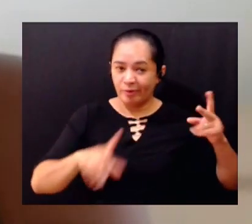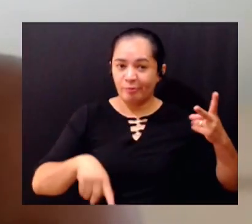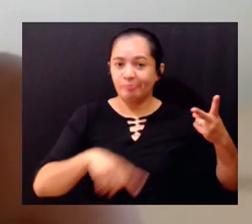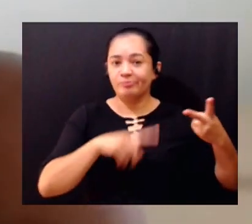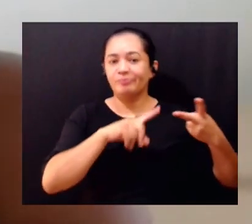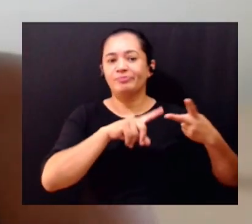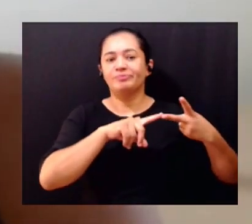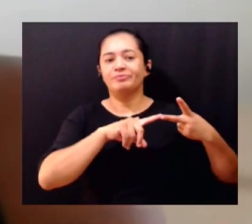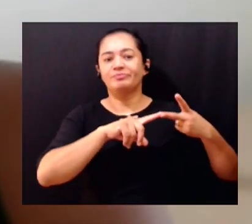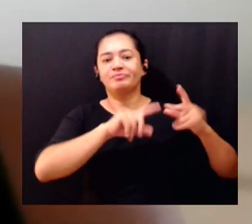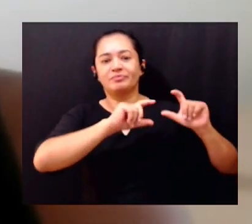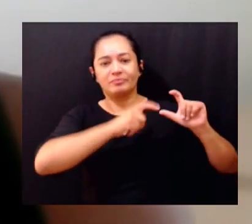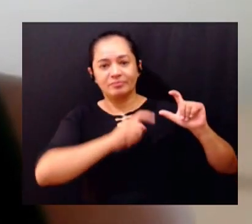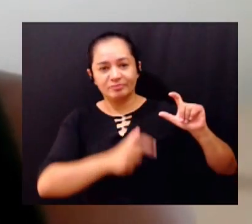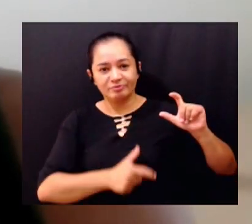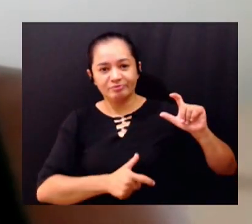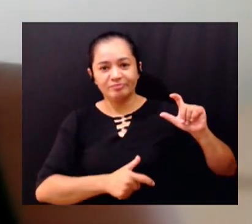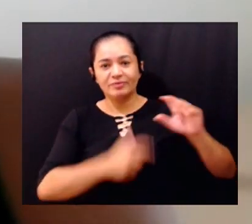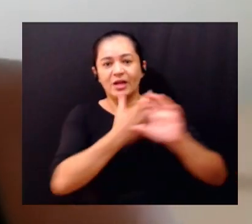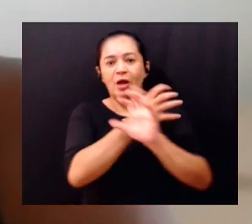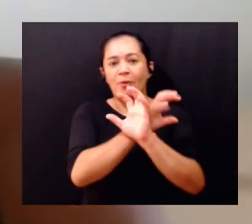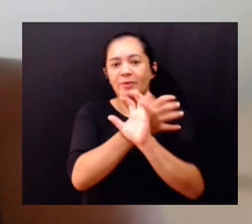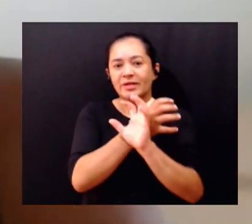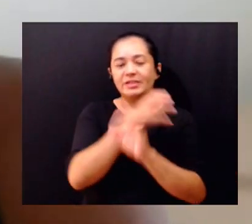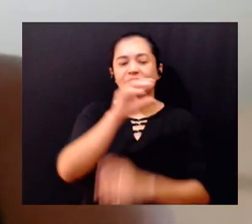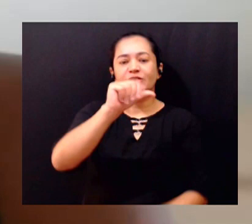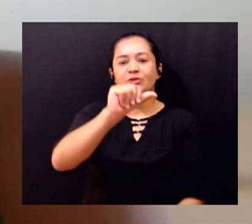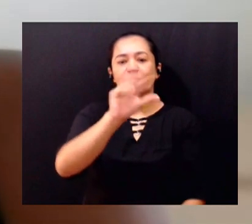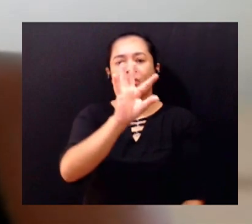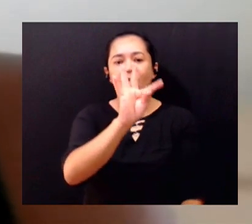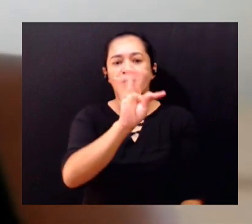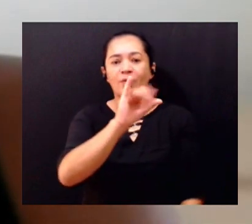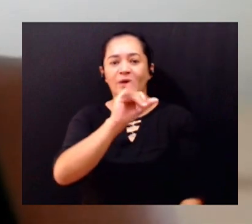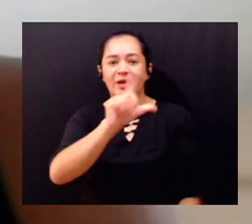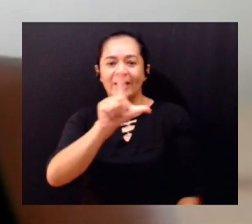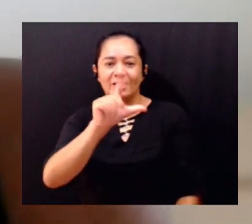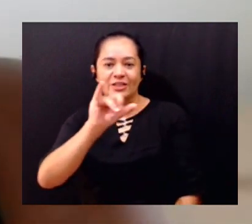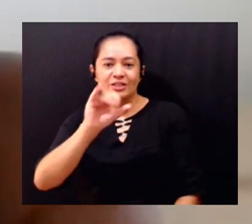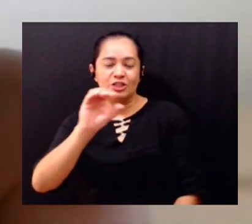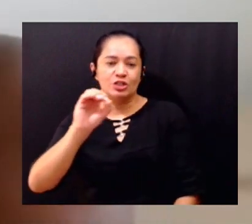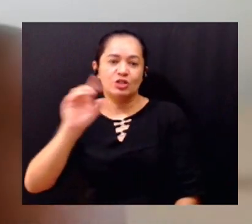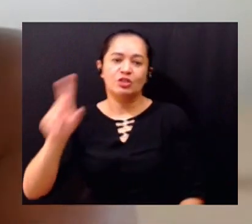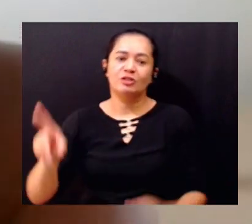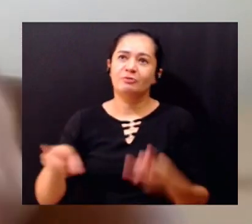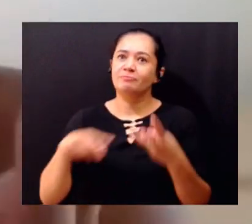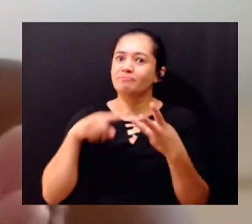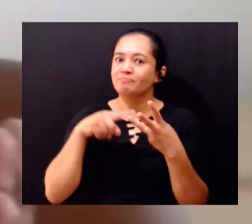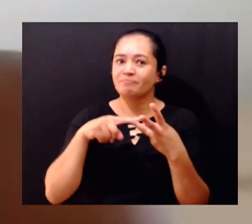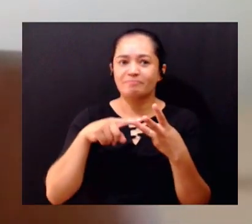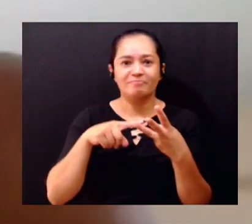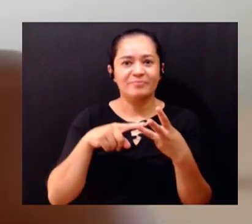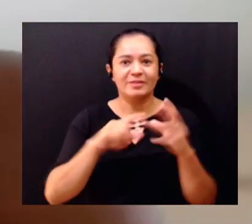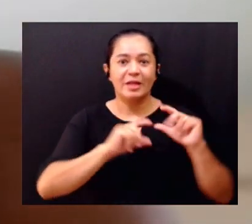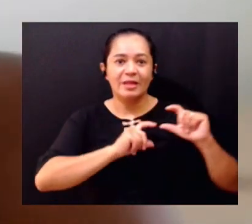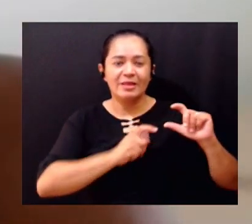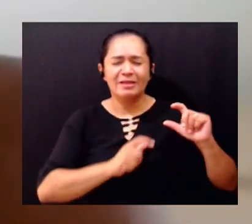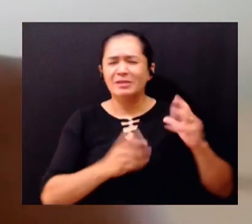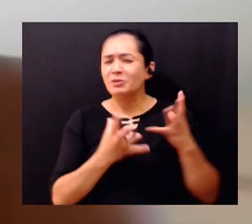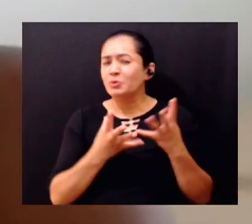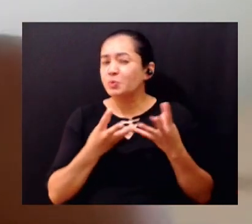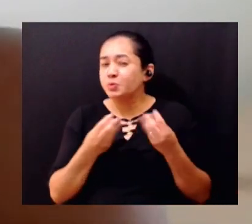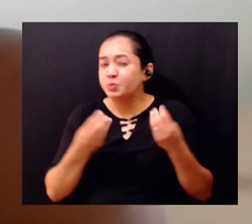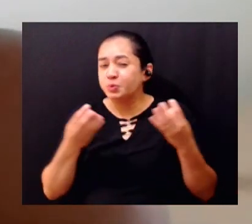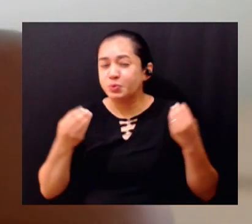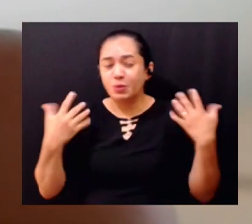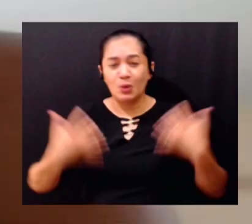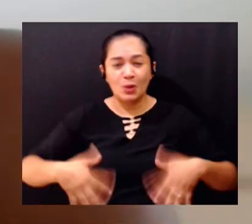uma caricatura do Atílio, tem uma homenagem ao ilustrador Negreiros. Maravilha. Tem quadrinho muito legais, demais.